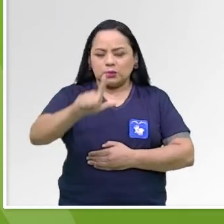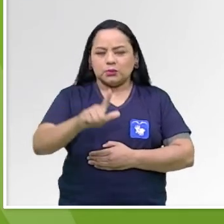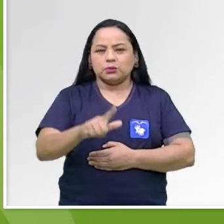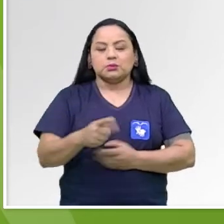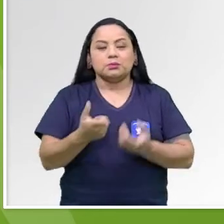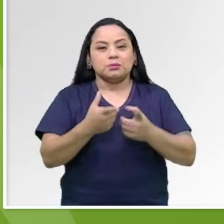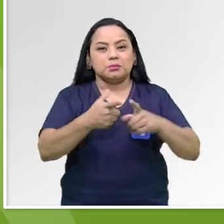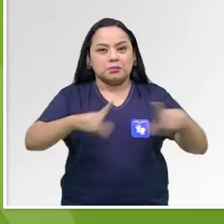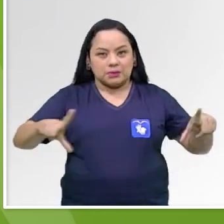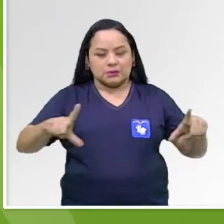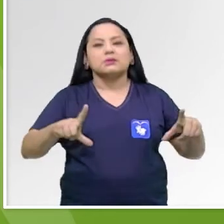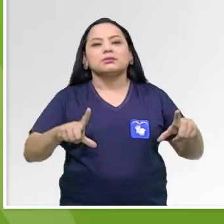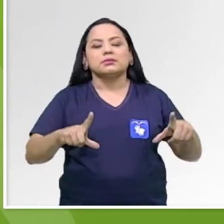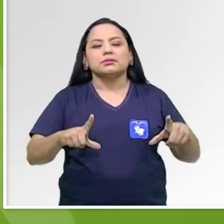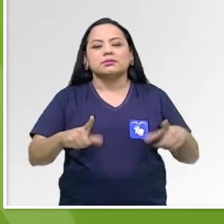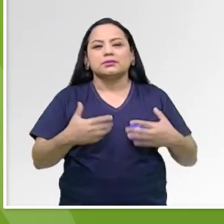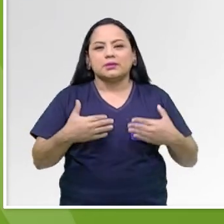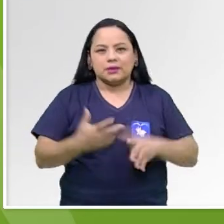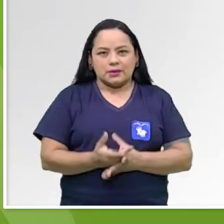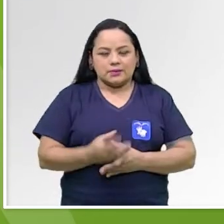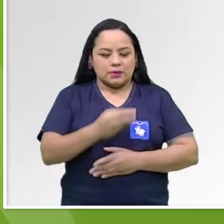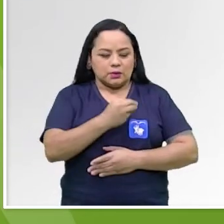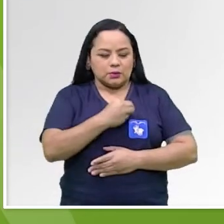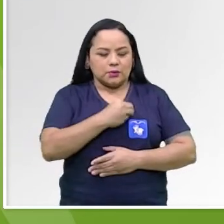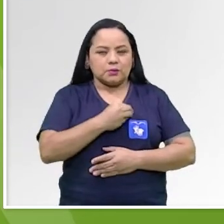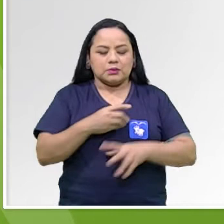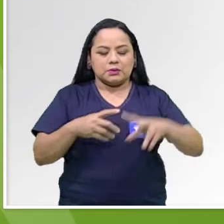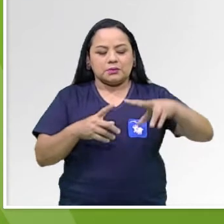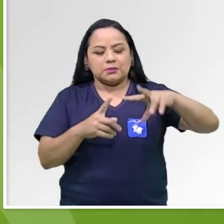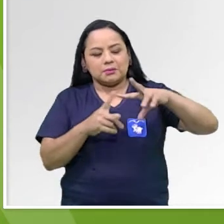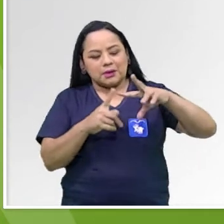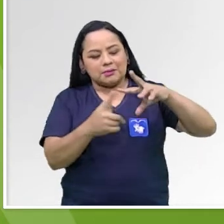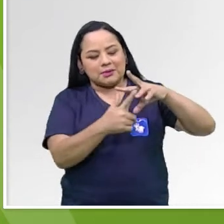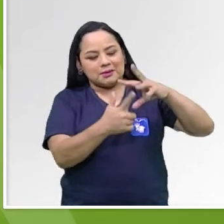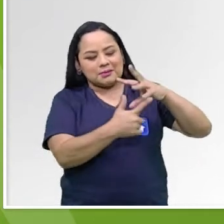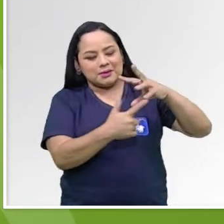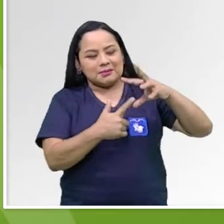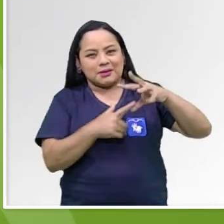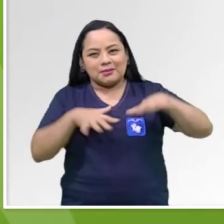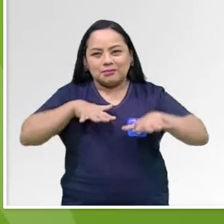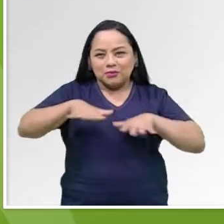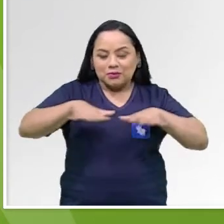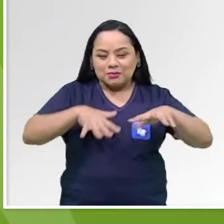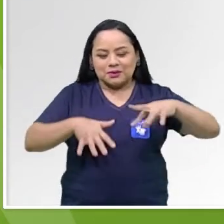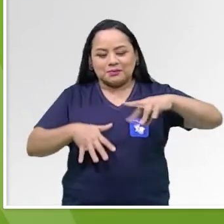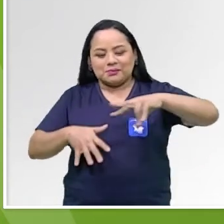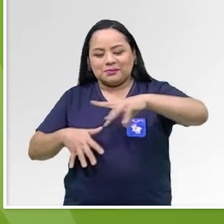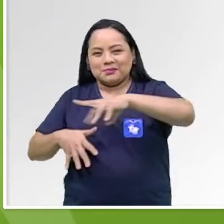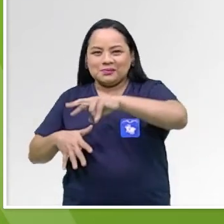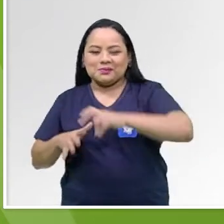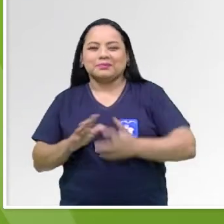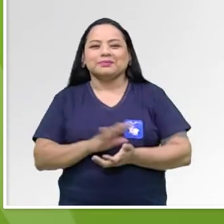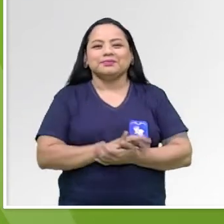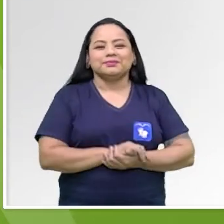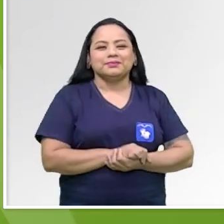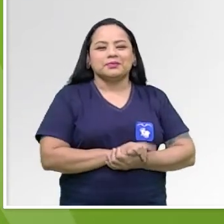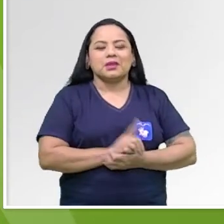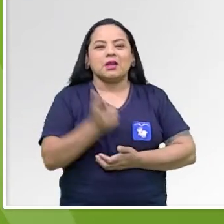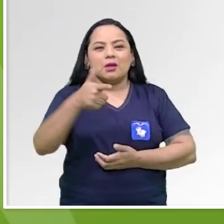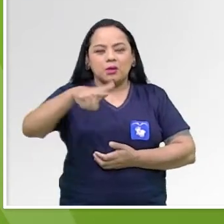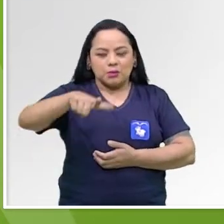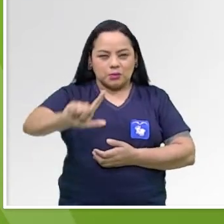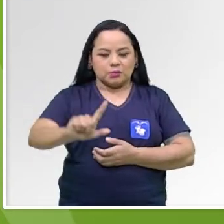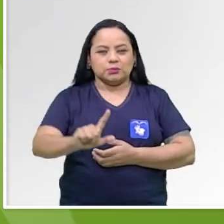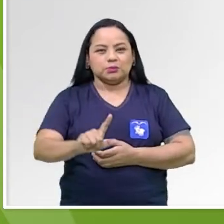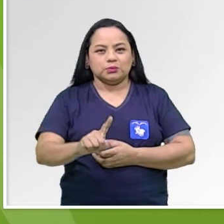maioria dos mamíferos é quadrúpedes e usam as quatro patas para se locomover, ok? Os outros vão